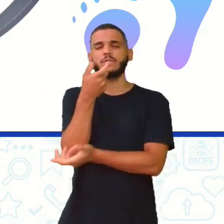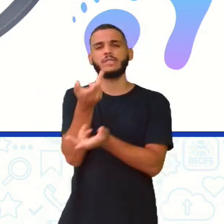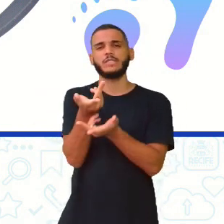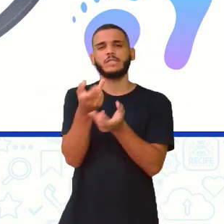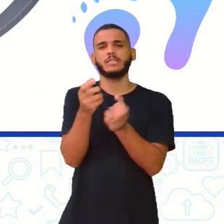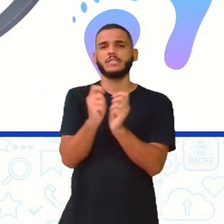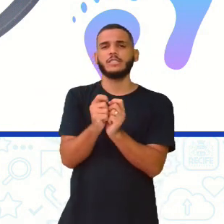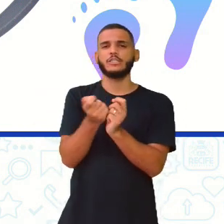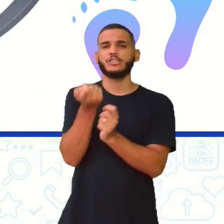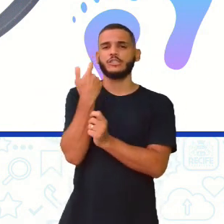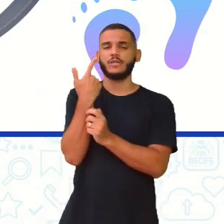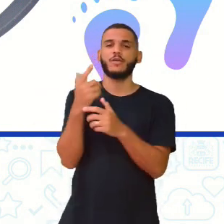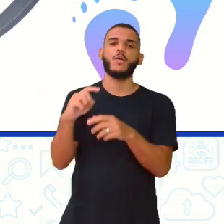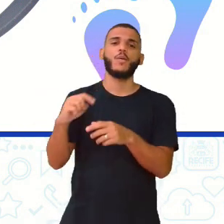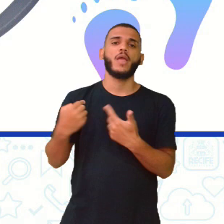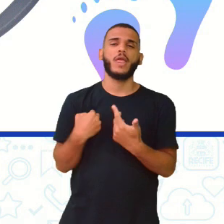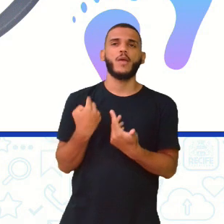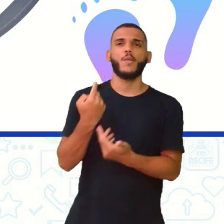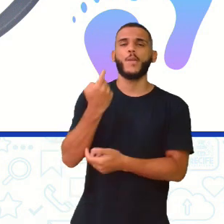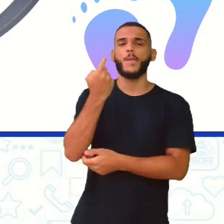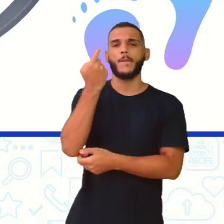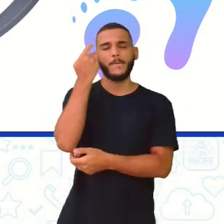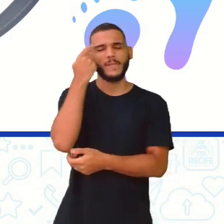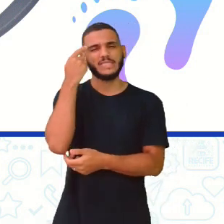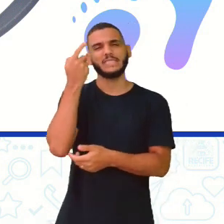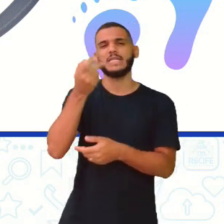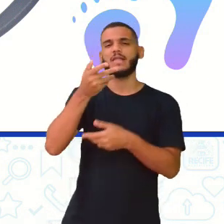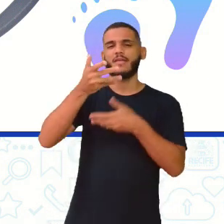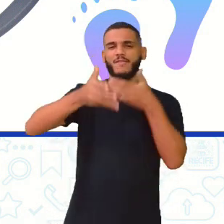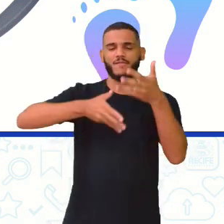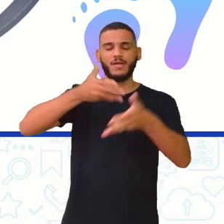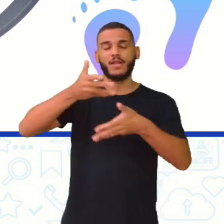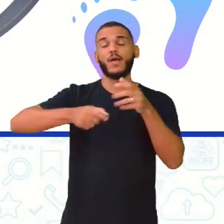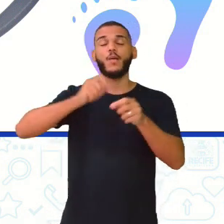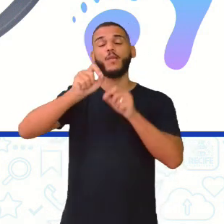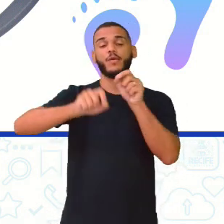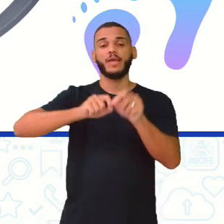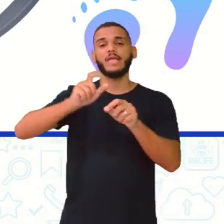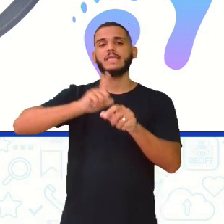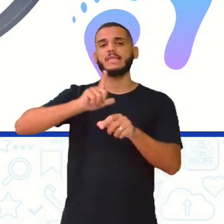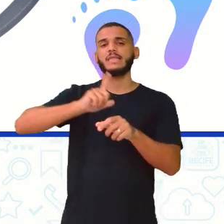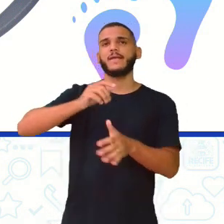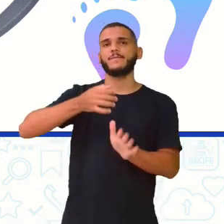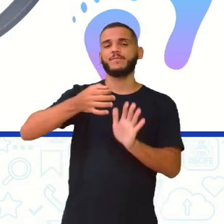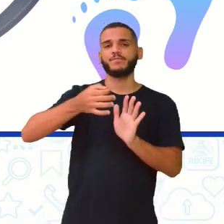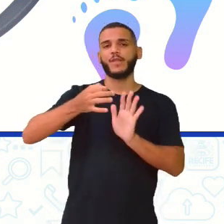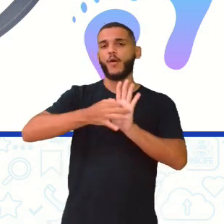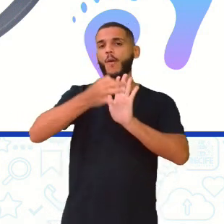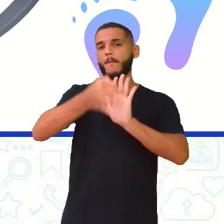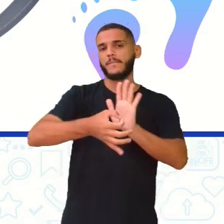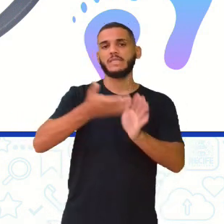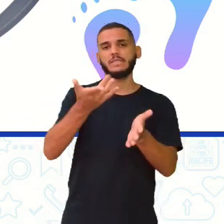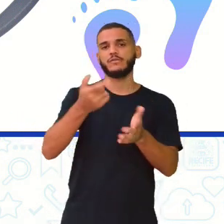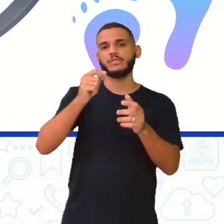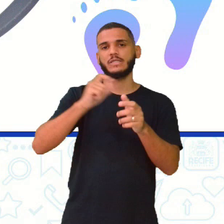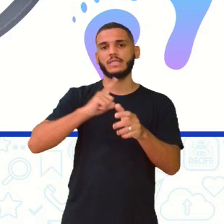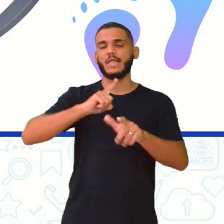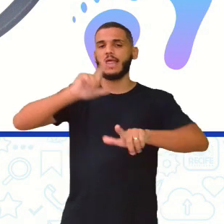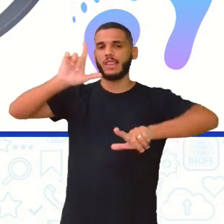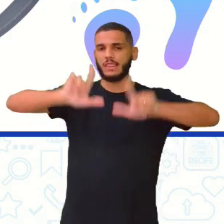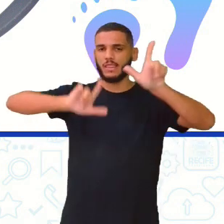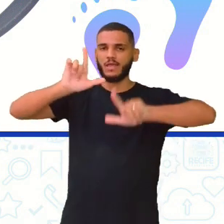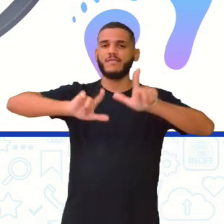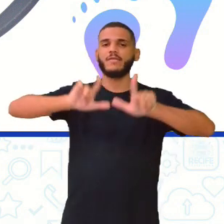esqueci de falar, mas a gente precisa incluir os discursos midiáticos publicitários, né? Que também, além de tudo,